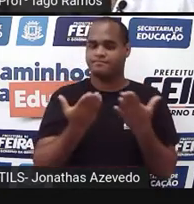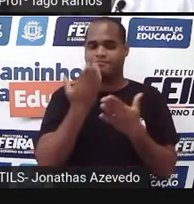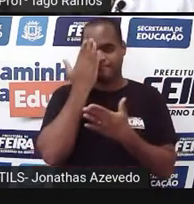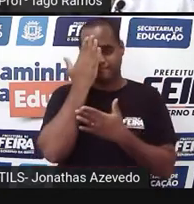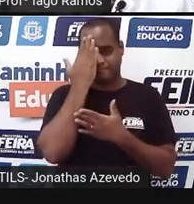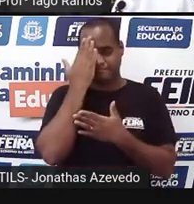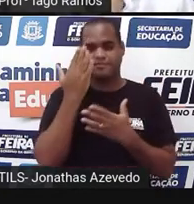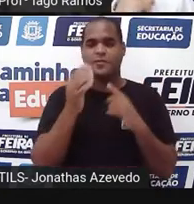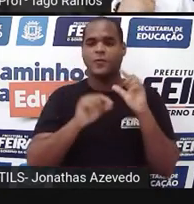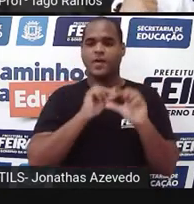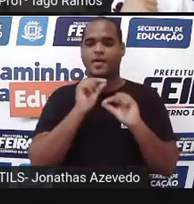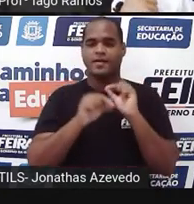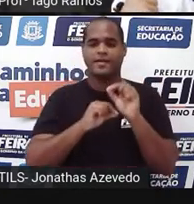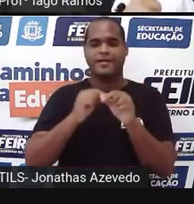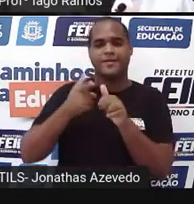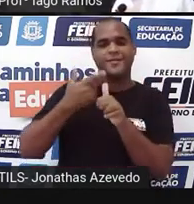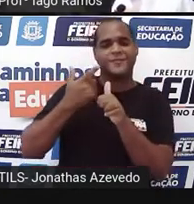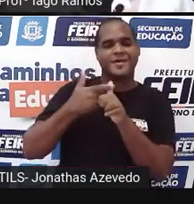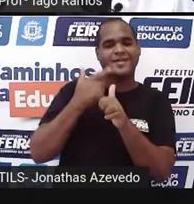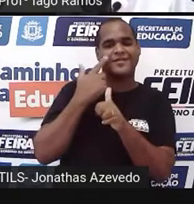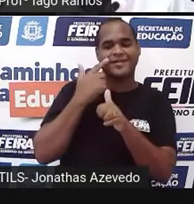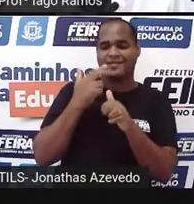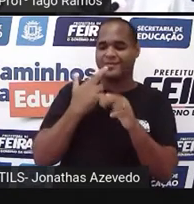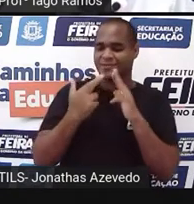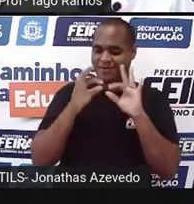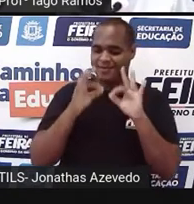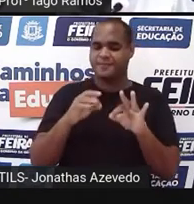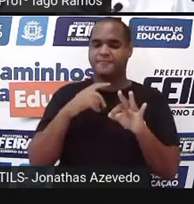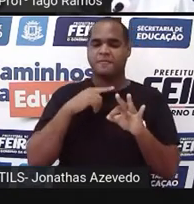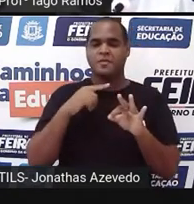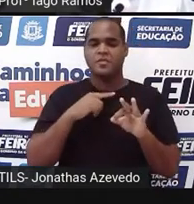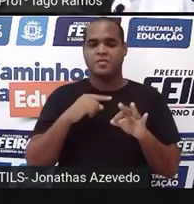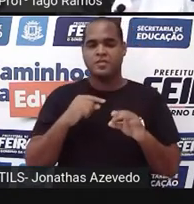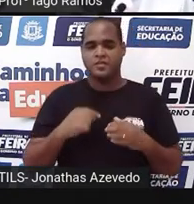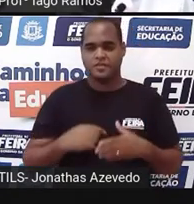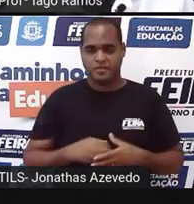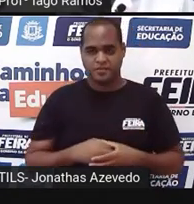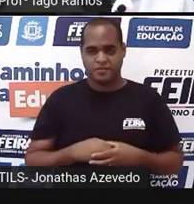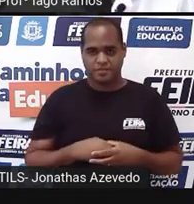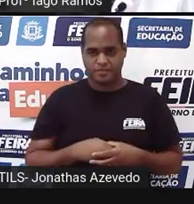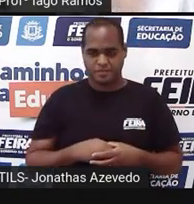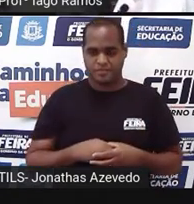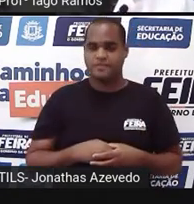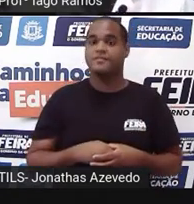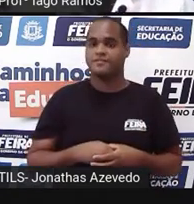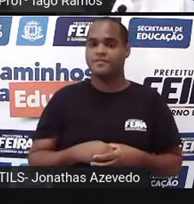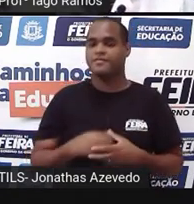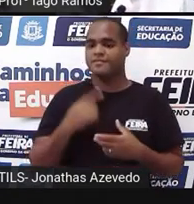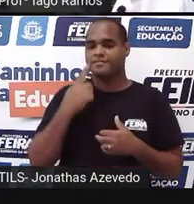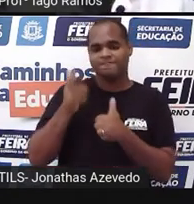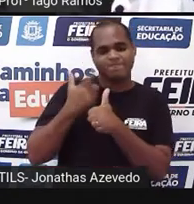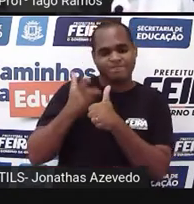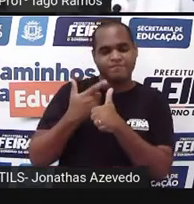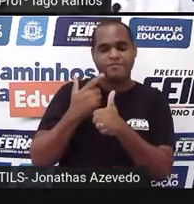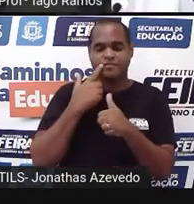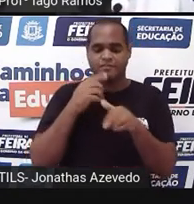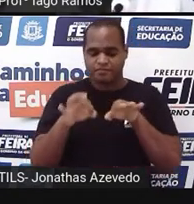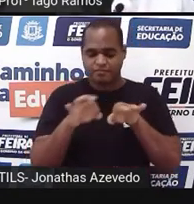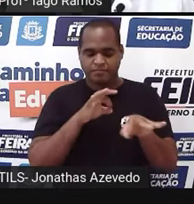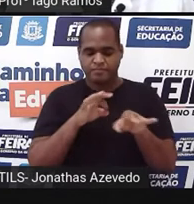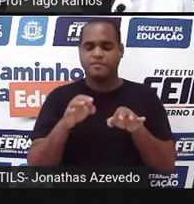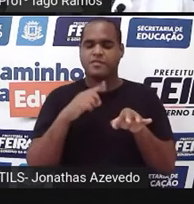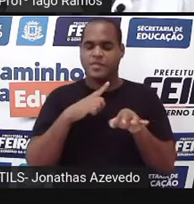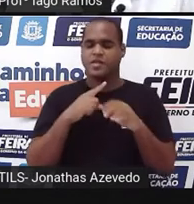eu trago lá do primeiro passo de resolução né Se eu pegar a quantidade de cubos que eu tô chamando de X agora